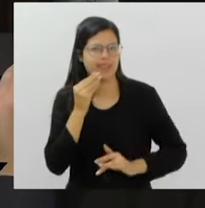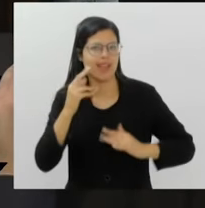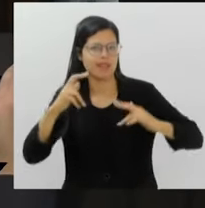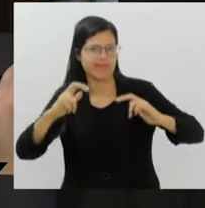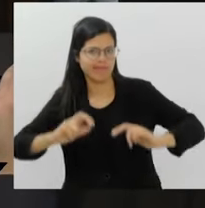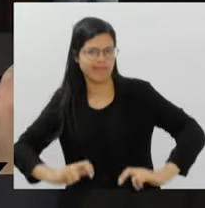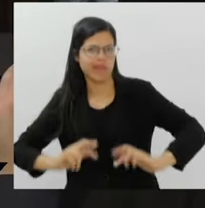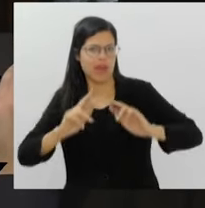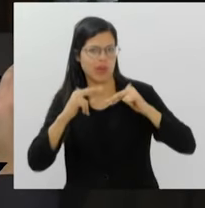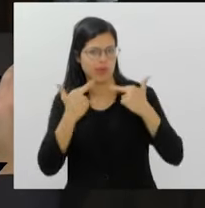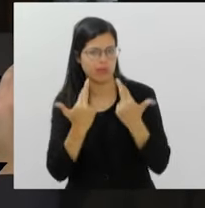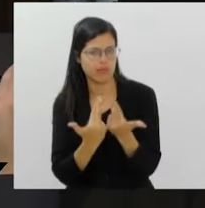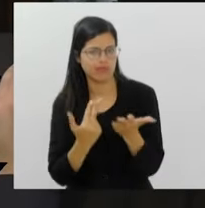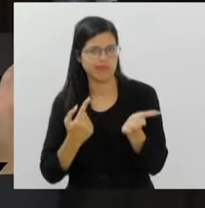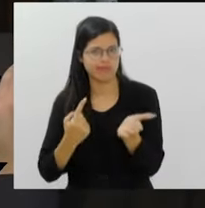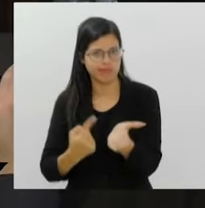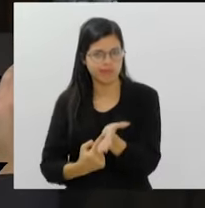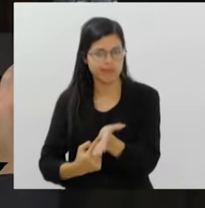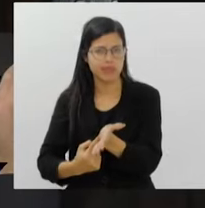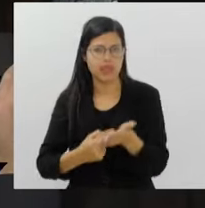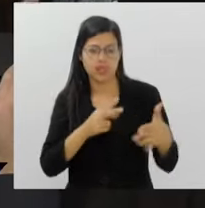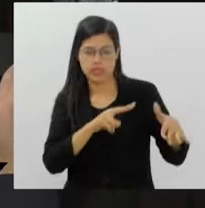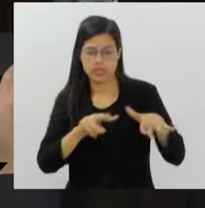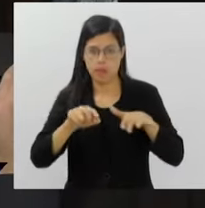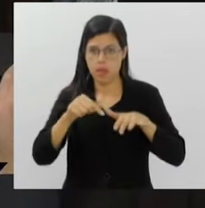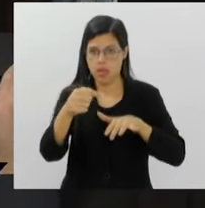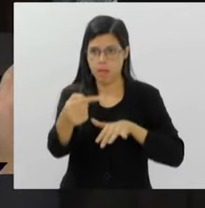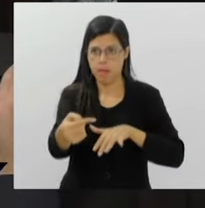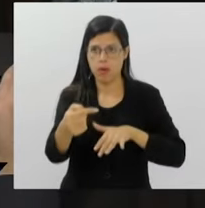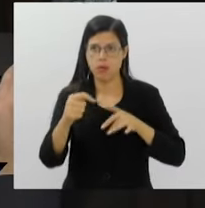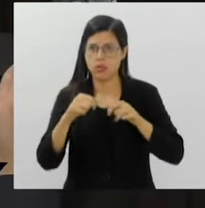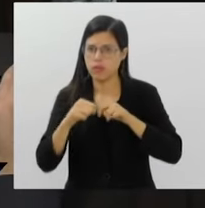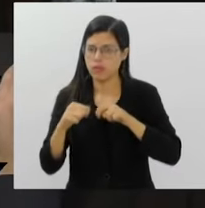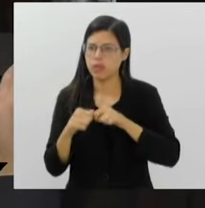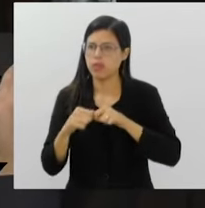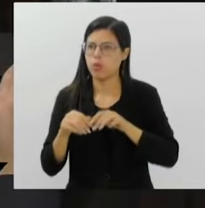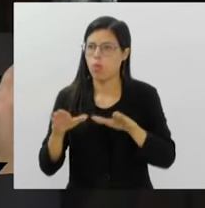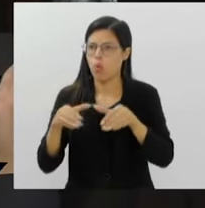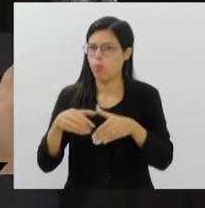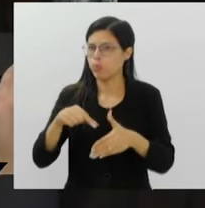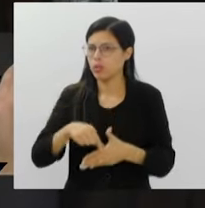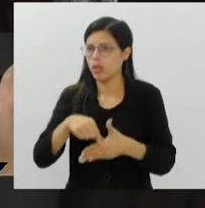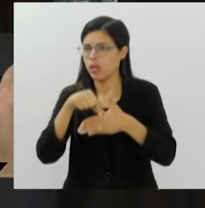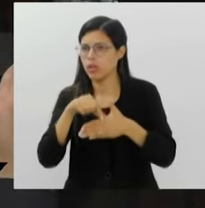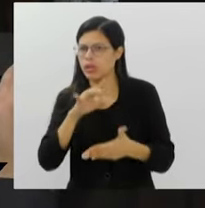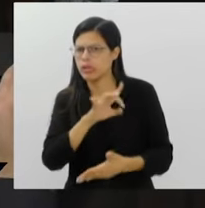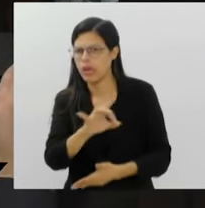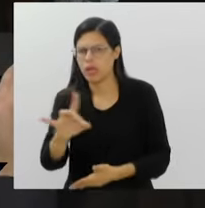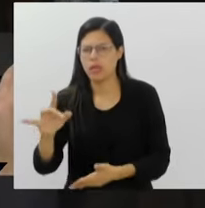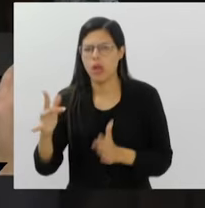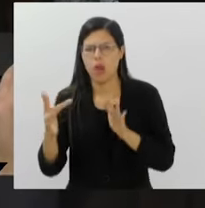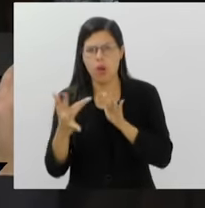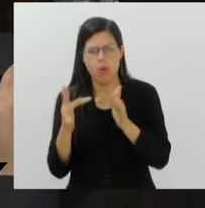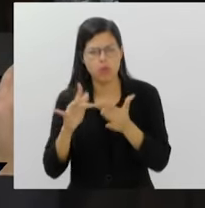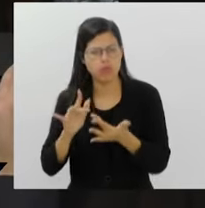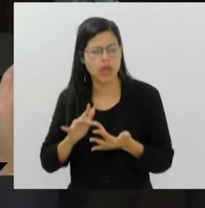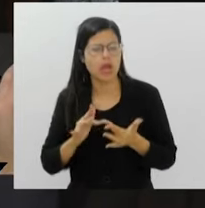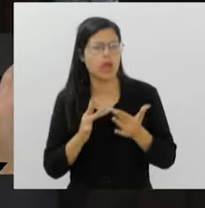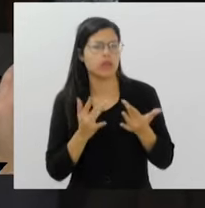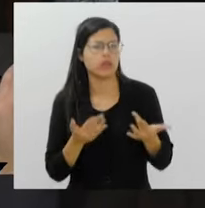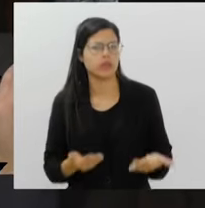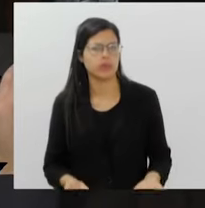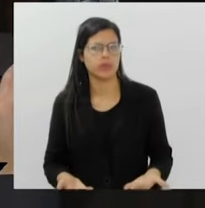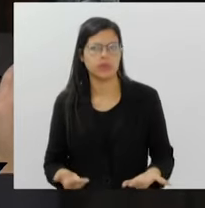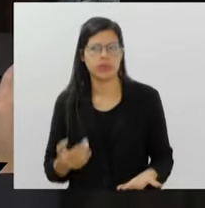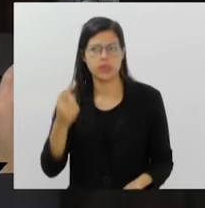mesa na próxima semana, Tia Ju, fazer um colégio, sim, de líderes aqui, cada um, de repente, com os teus contatos. Muito, eu vou, bom, levar essa